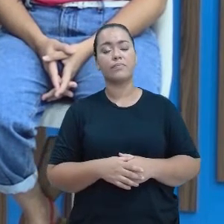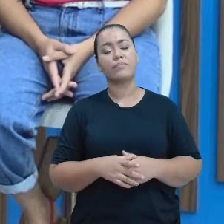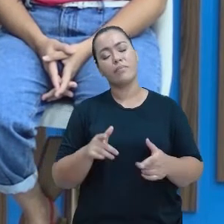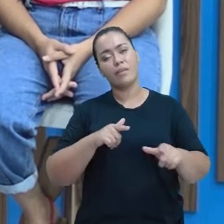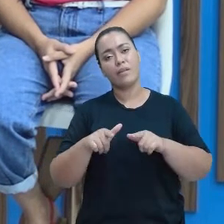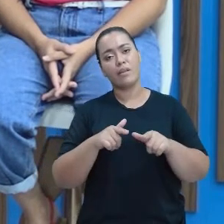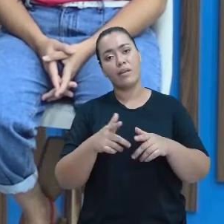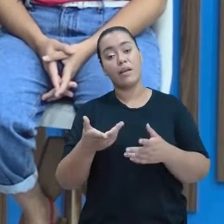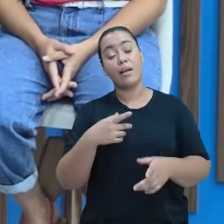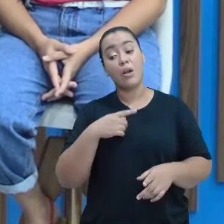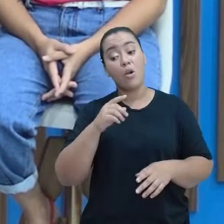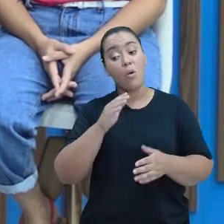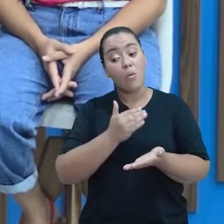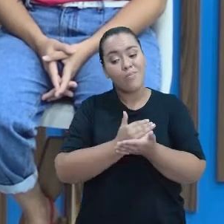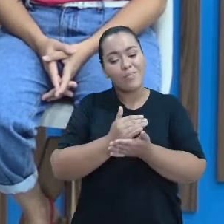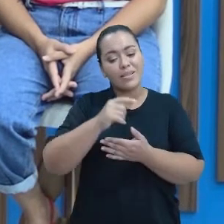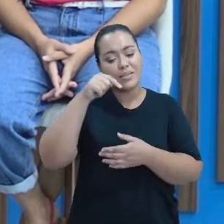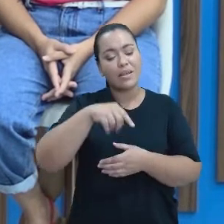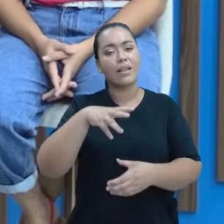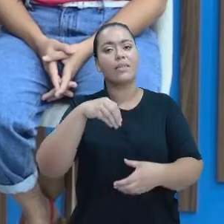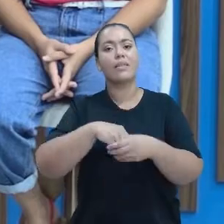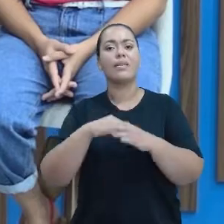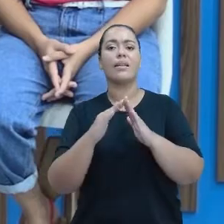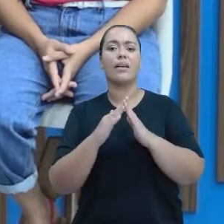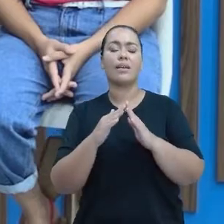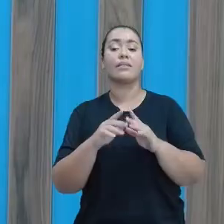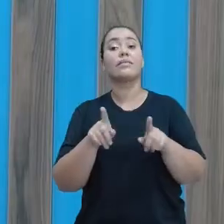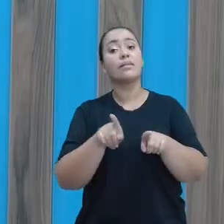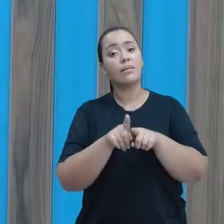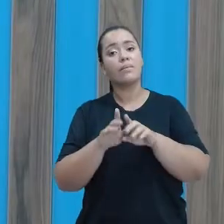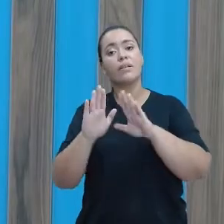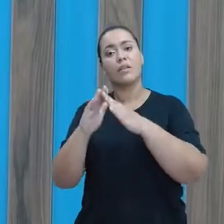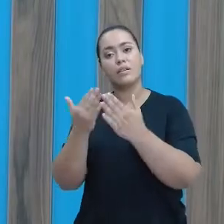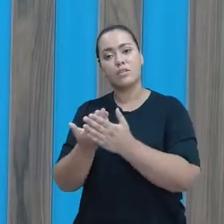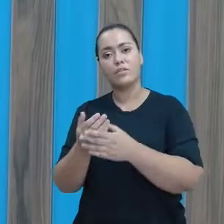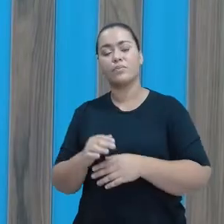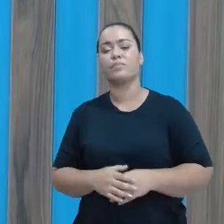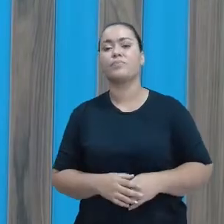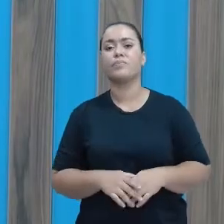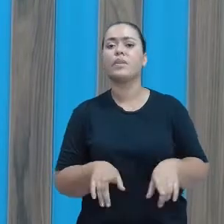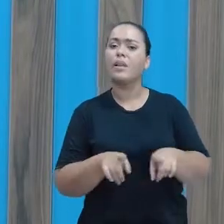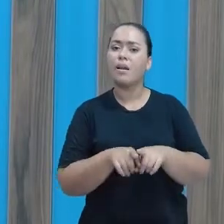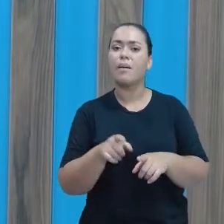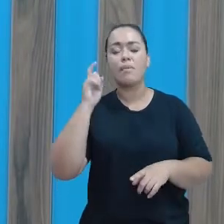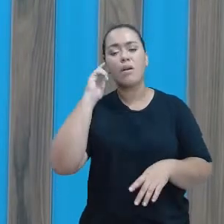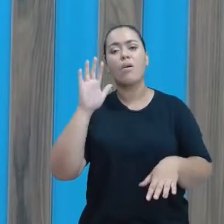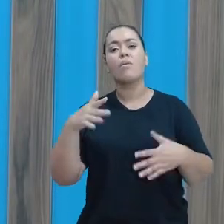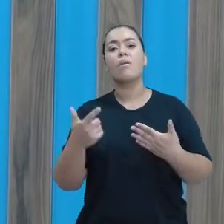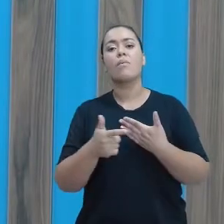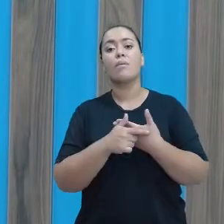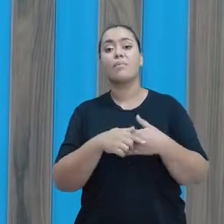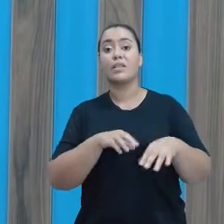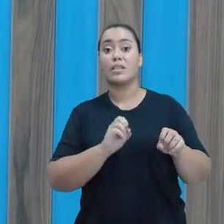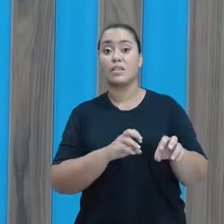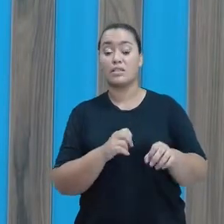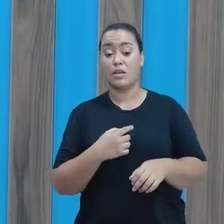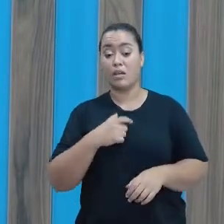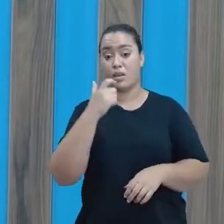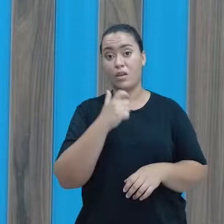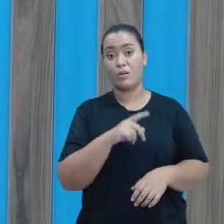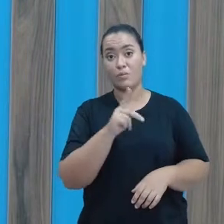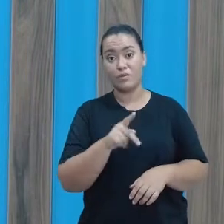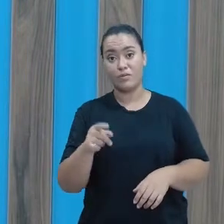trabalho mesmo, em casa e na escola. Ainda pensando um pouco dessa questão do papel da educação, né? Eu, enquanto professor de